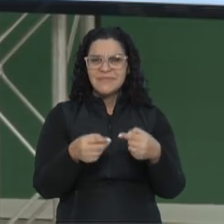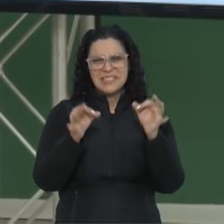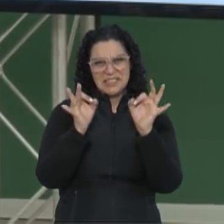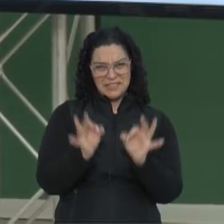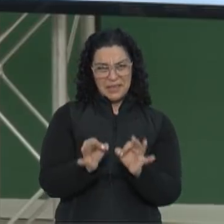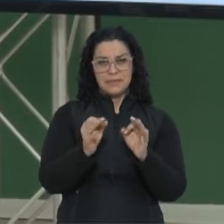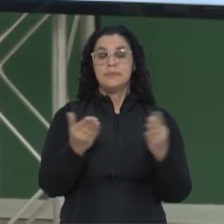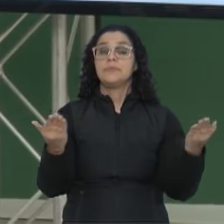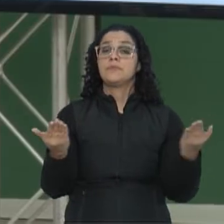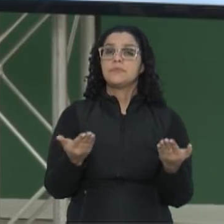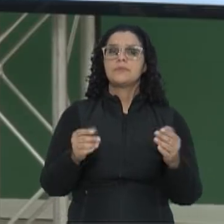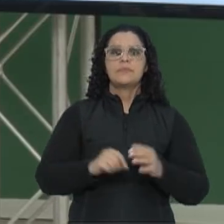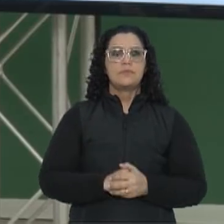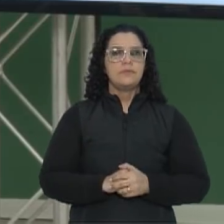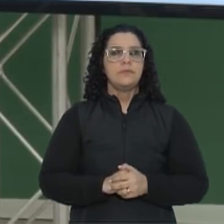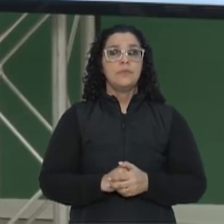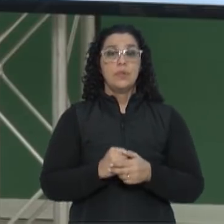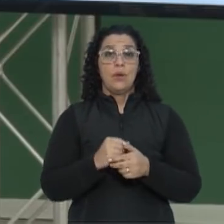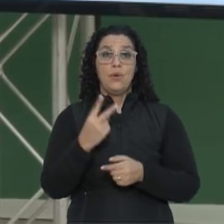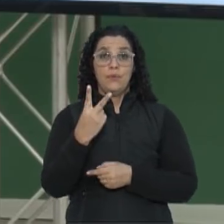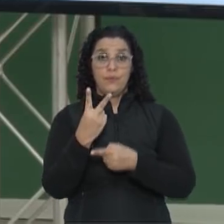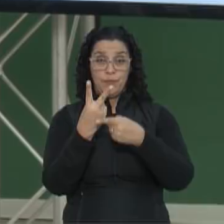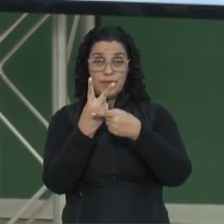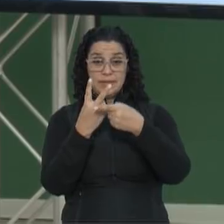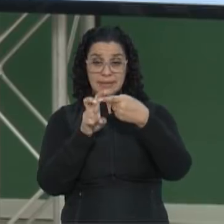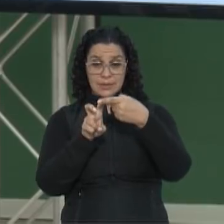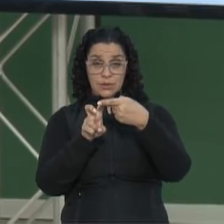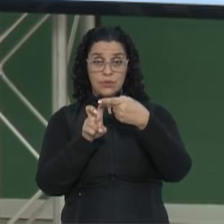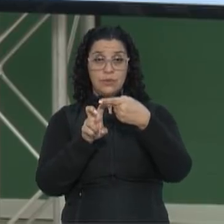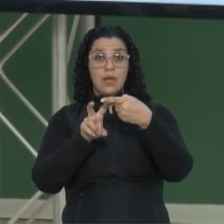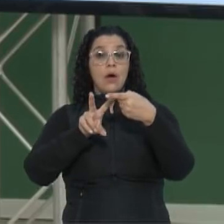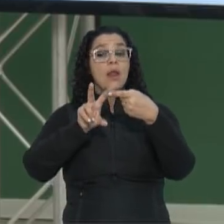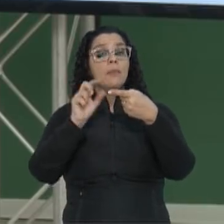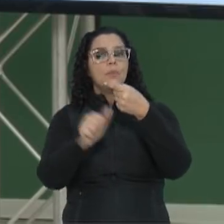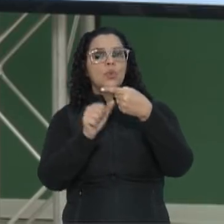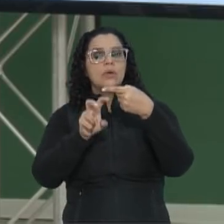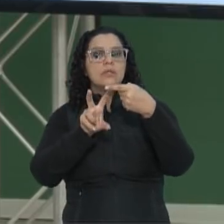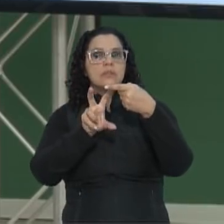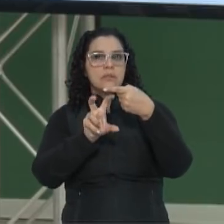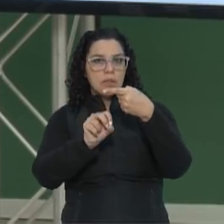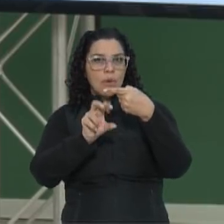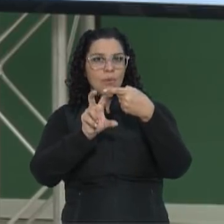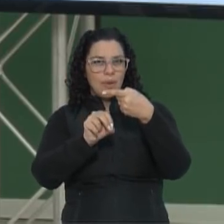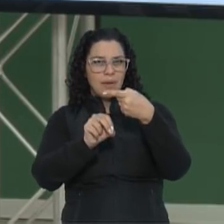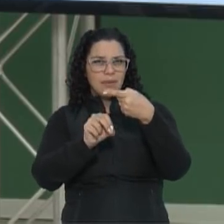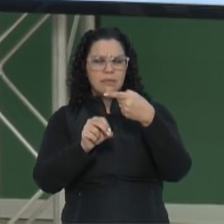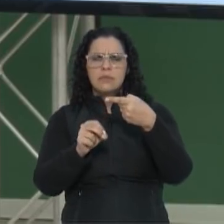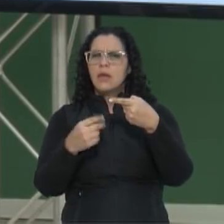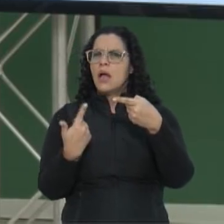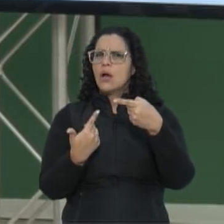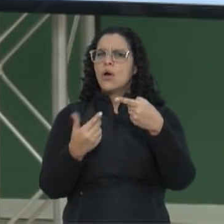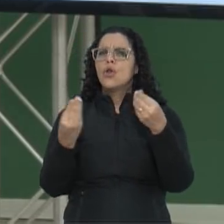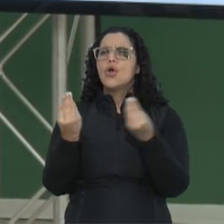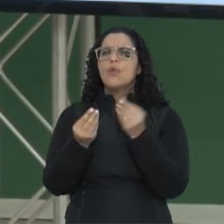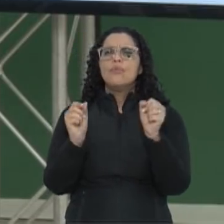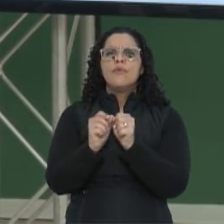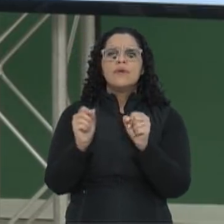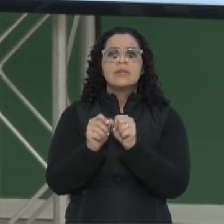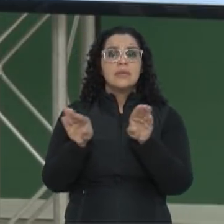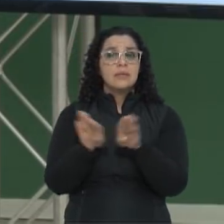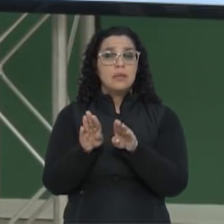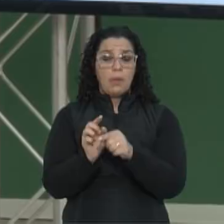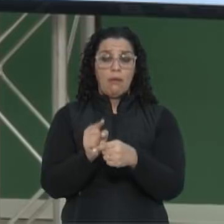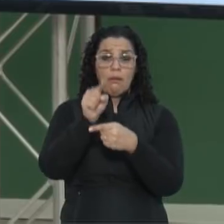bem. Então, o 25 virou 50. Eu tenho que fazer esse aumento para o